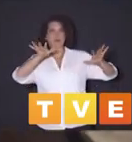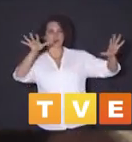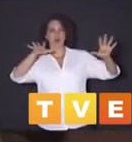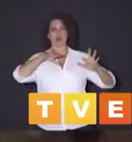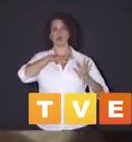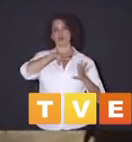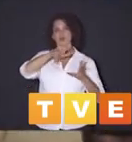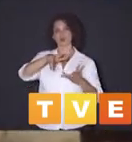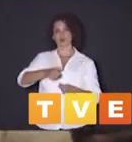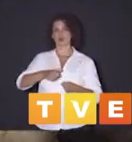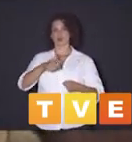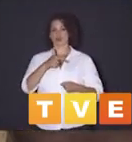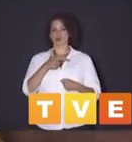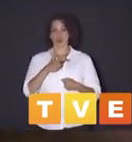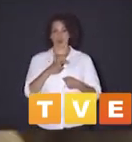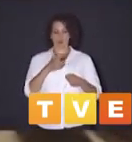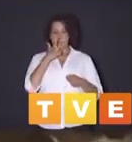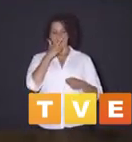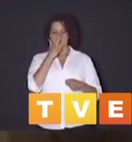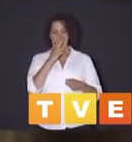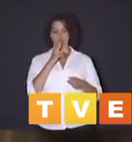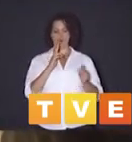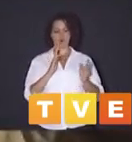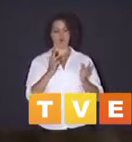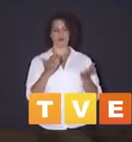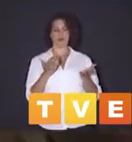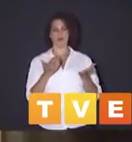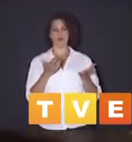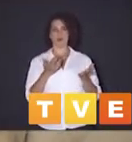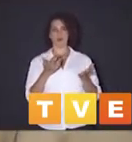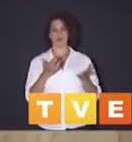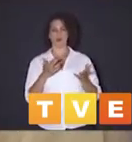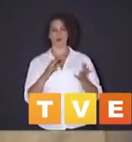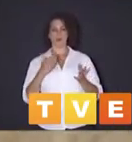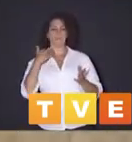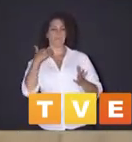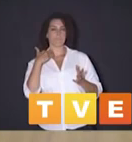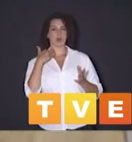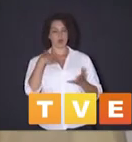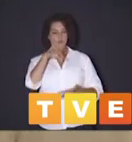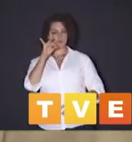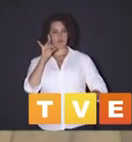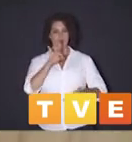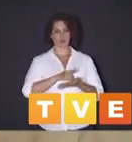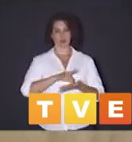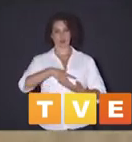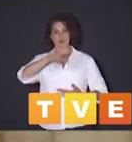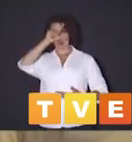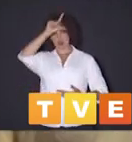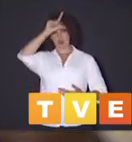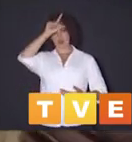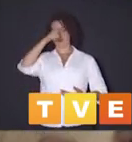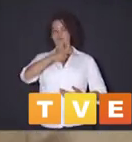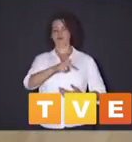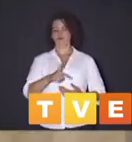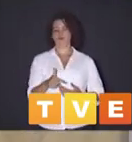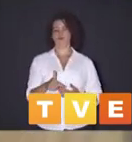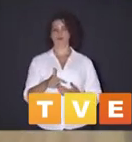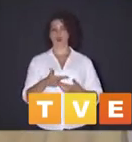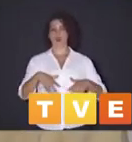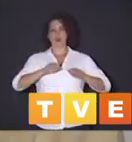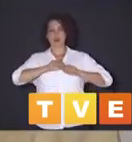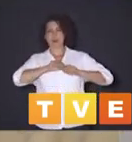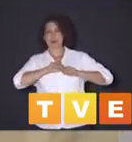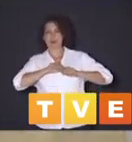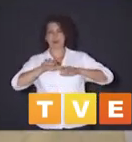tenho a figura do banco a figura de um de um terceiro de confiança que gerencia os depósitos fica espalhada no